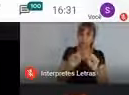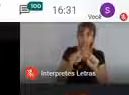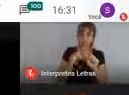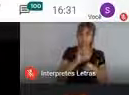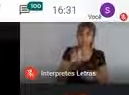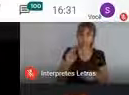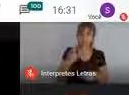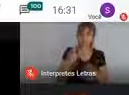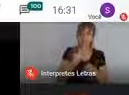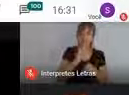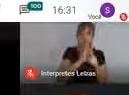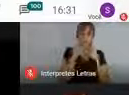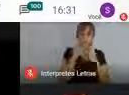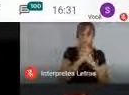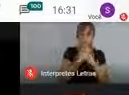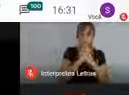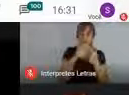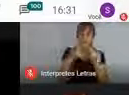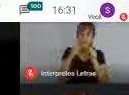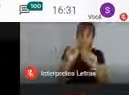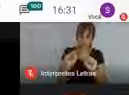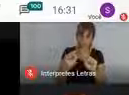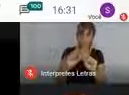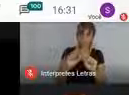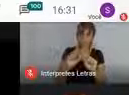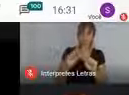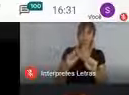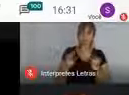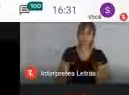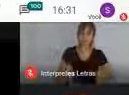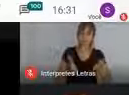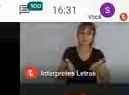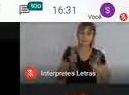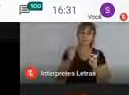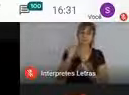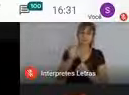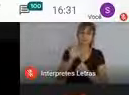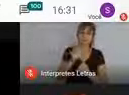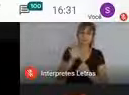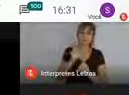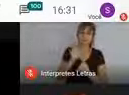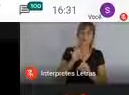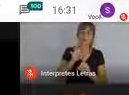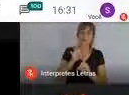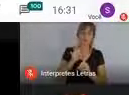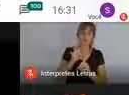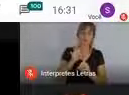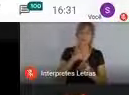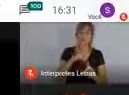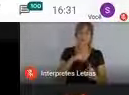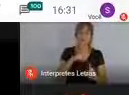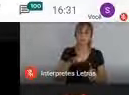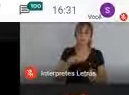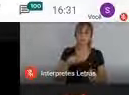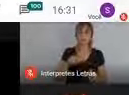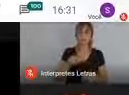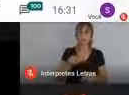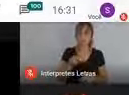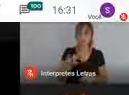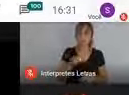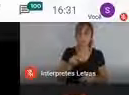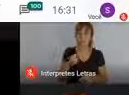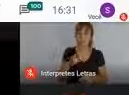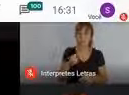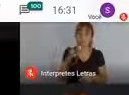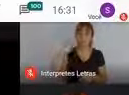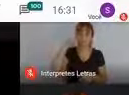sociolinguística, né? Impulsionada pelos estudos dos professores Weiss, professor Ladov, né?